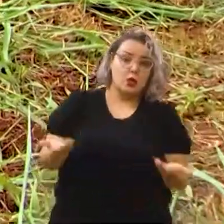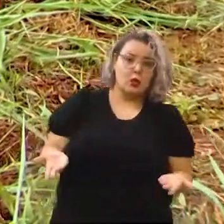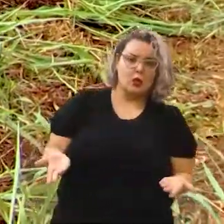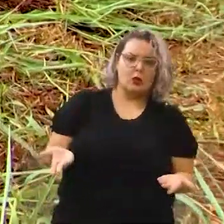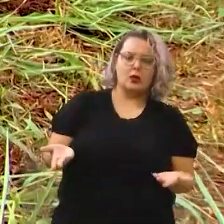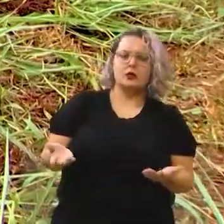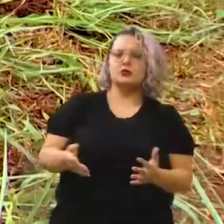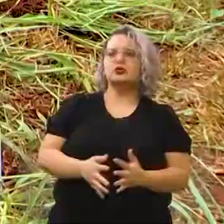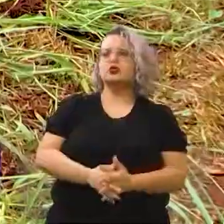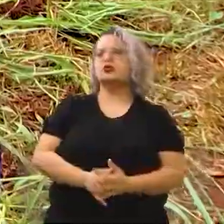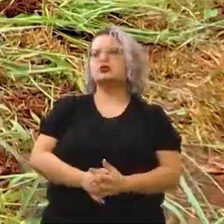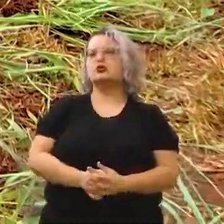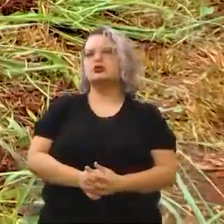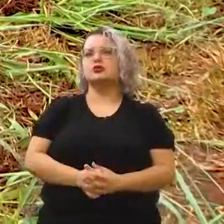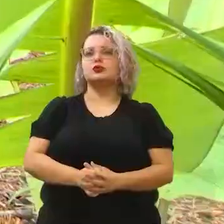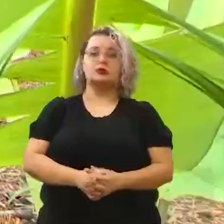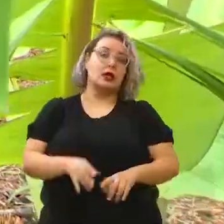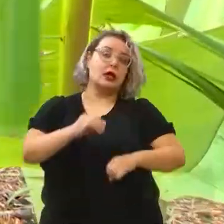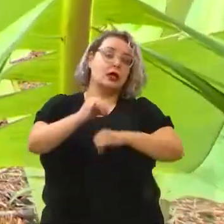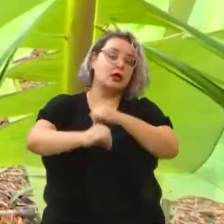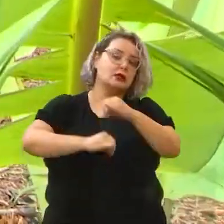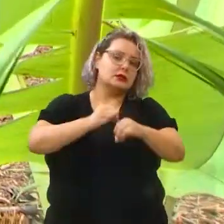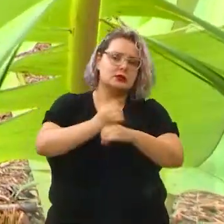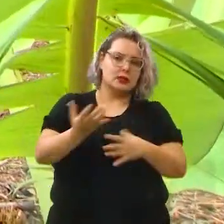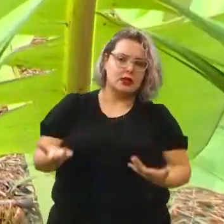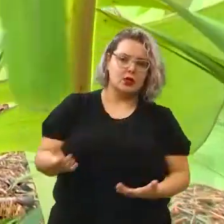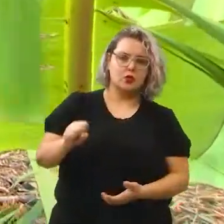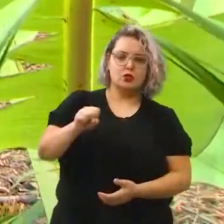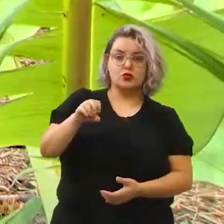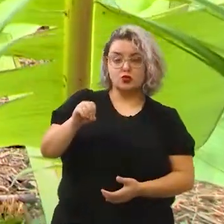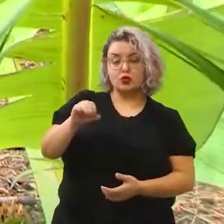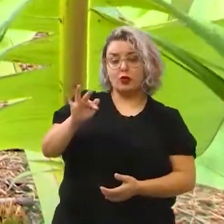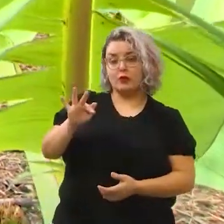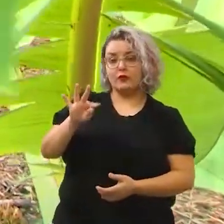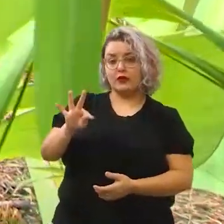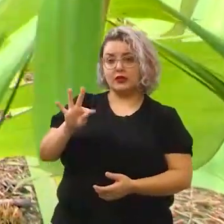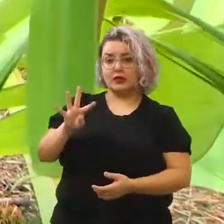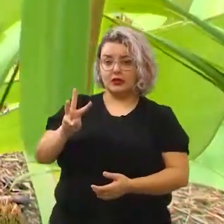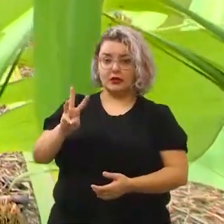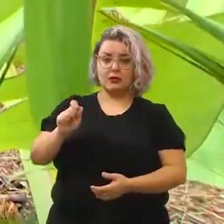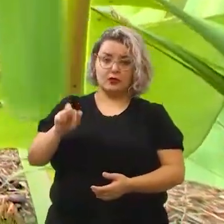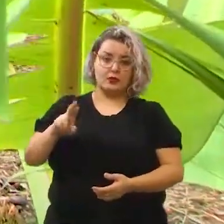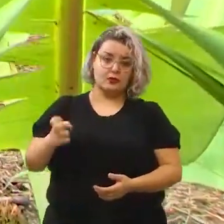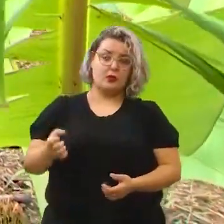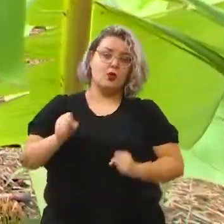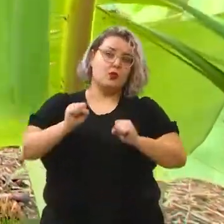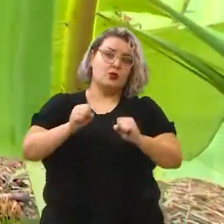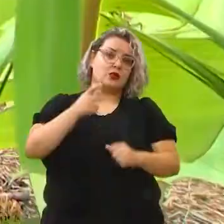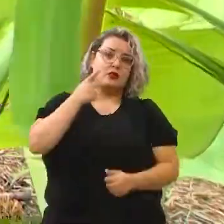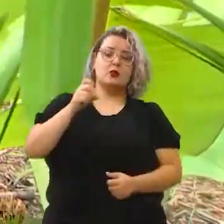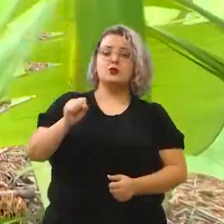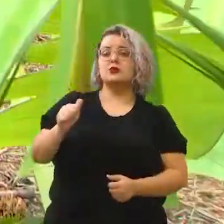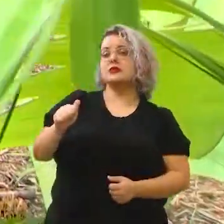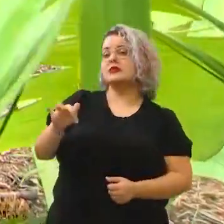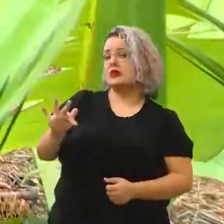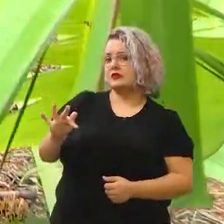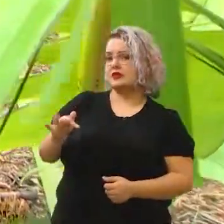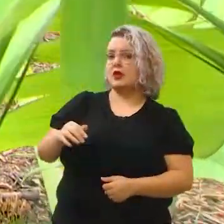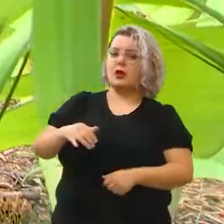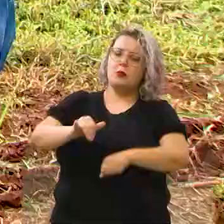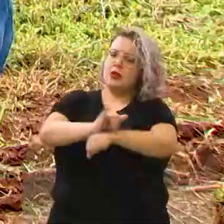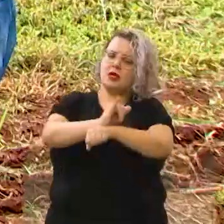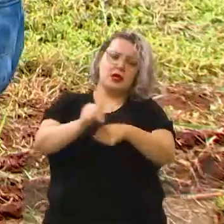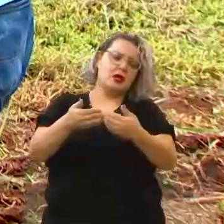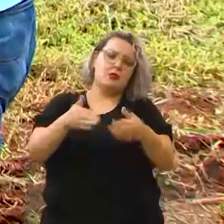dia da internet, né, esses softwares, a gente pode dizer que o software é um software livre, é uma